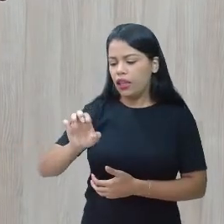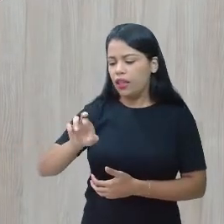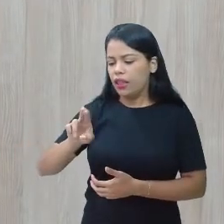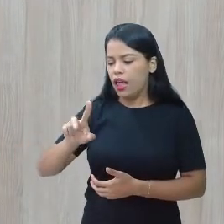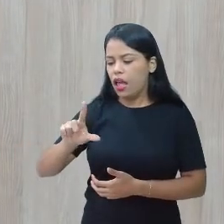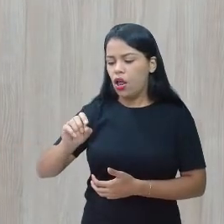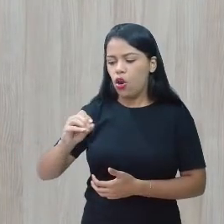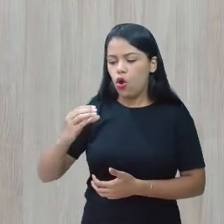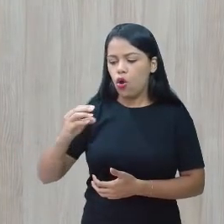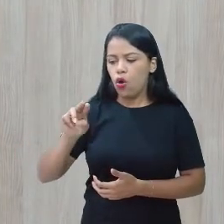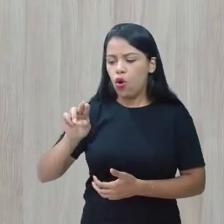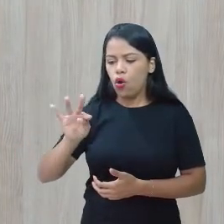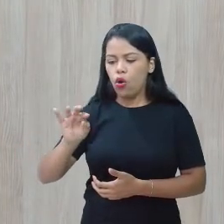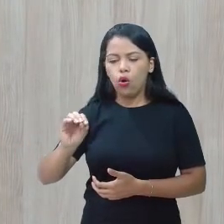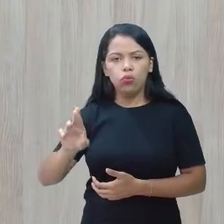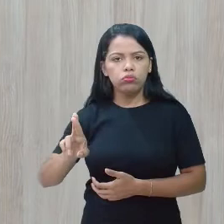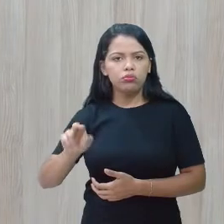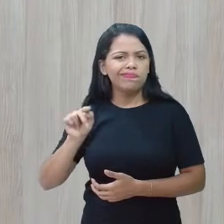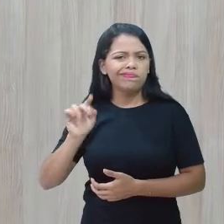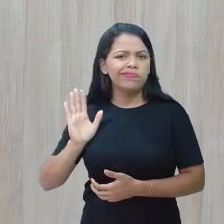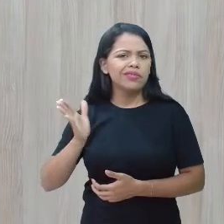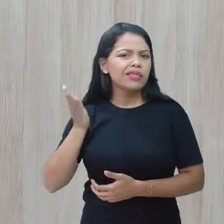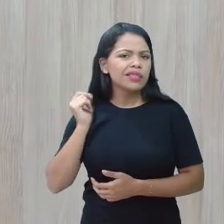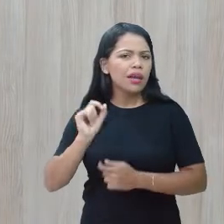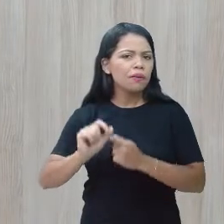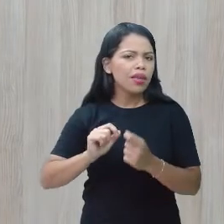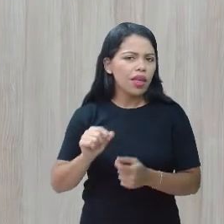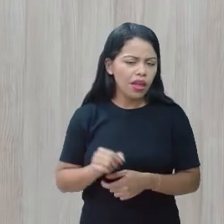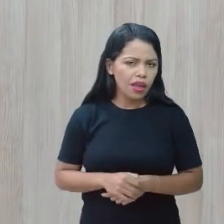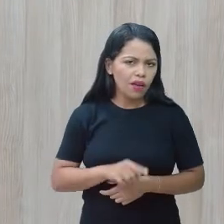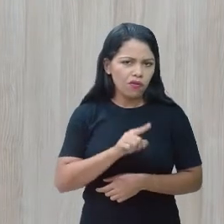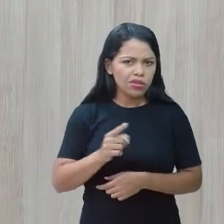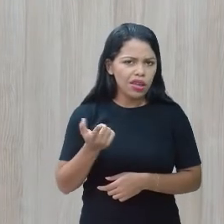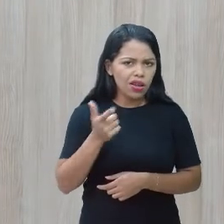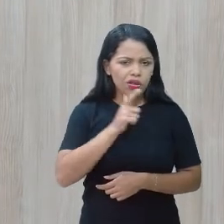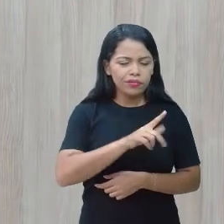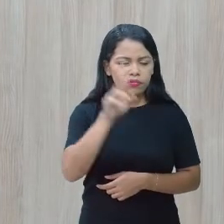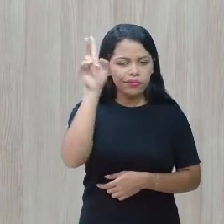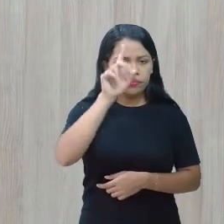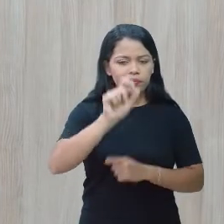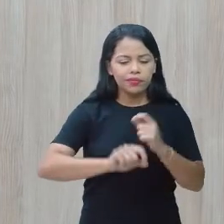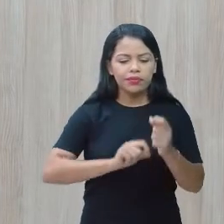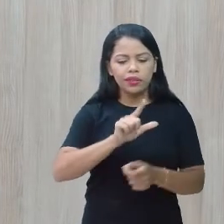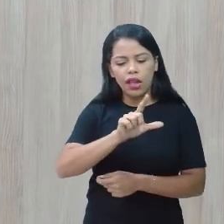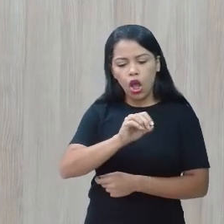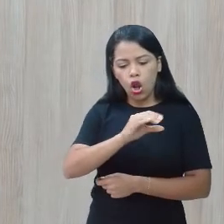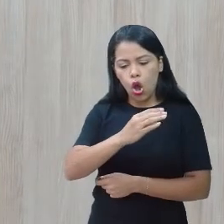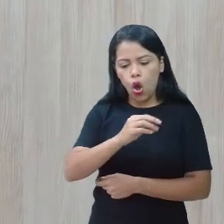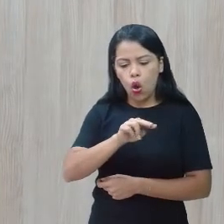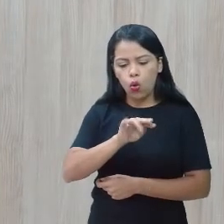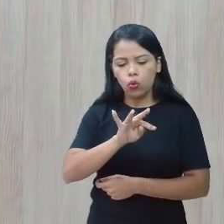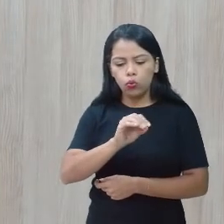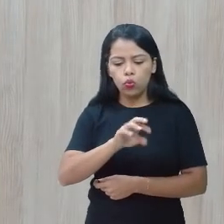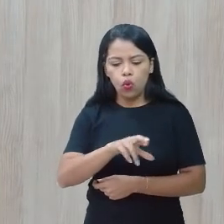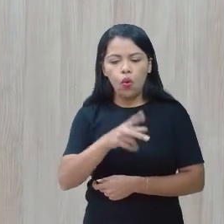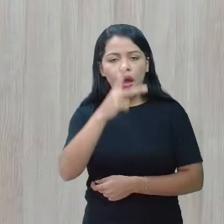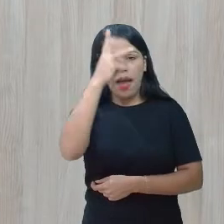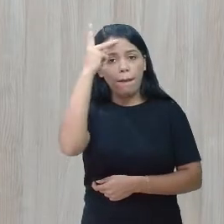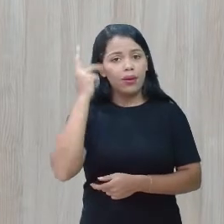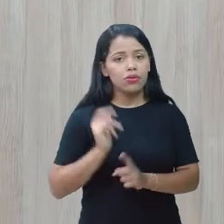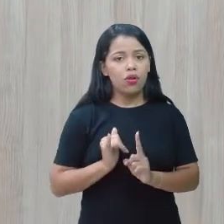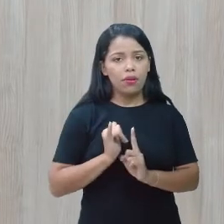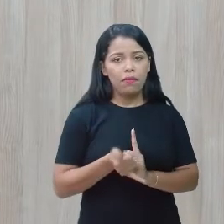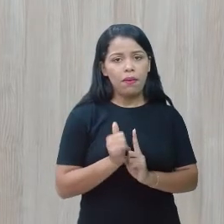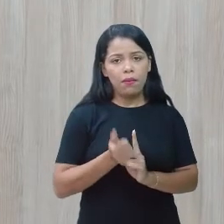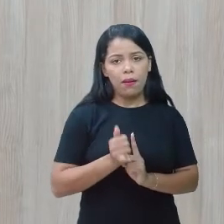sabem? Vocês conseguem lembrar que o locutor é aquele que fala, que transmite a mensagem ou conta